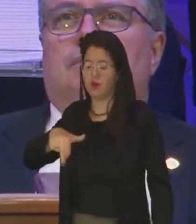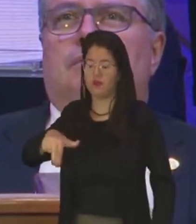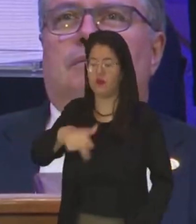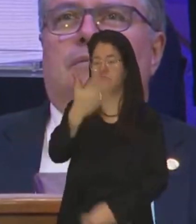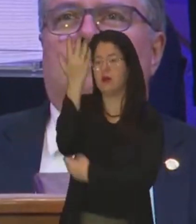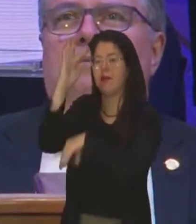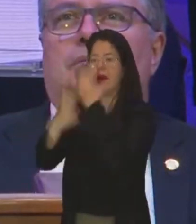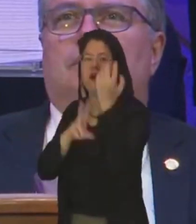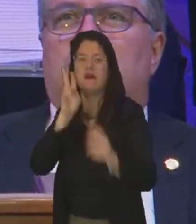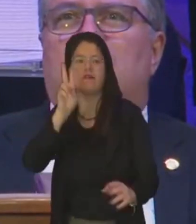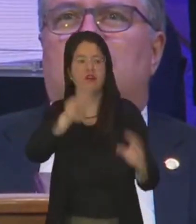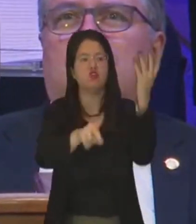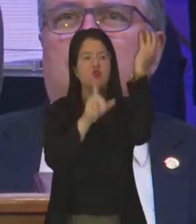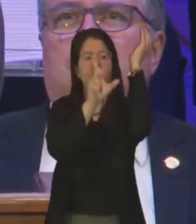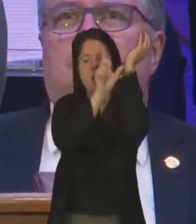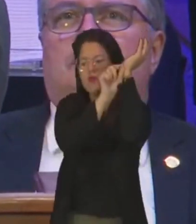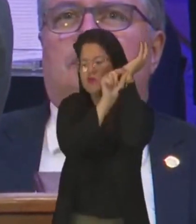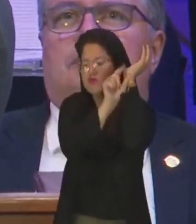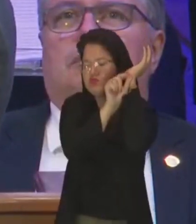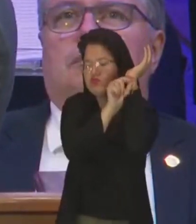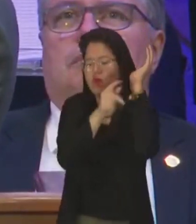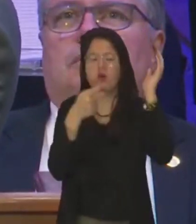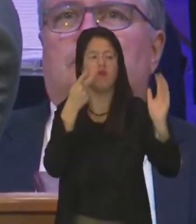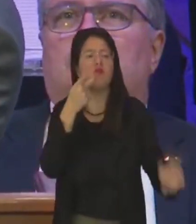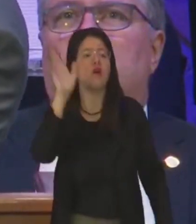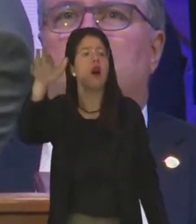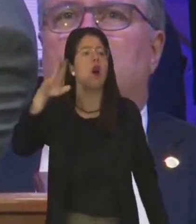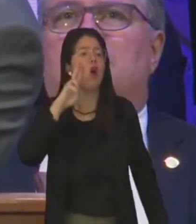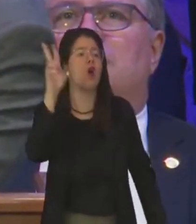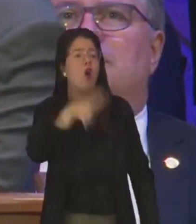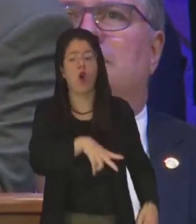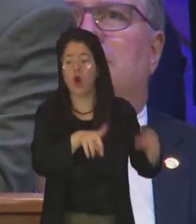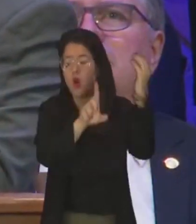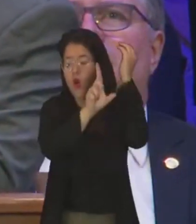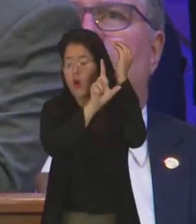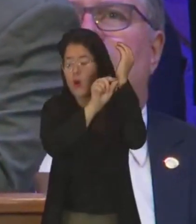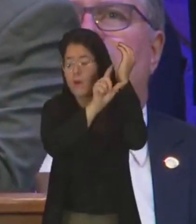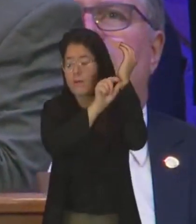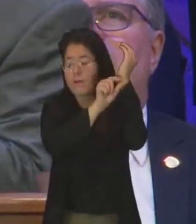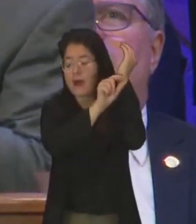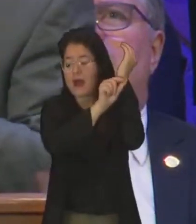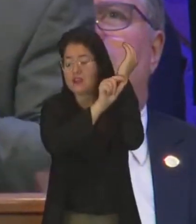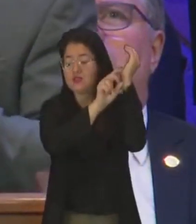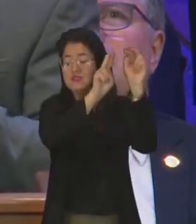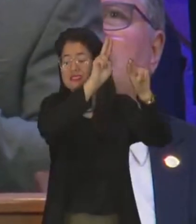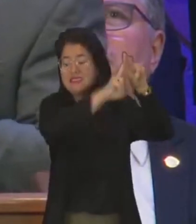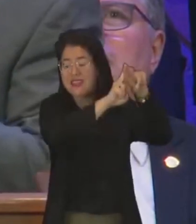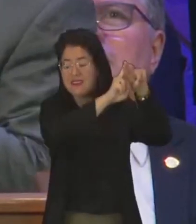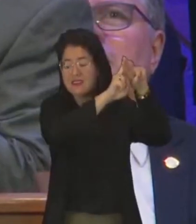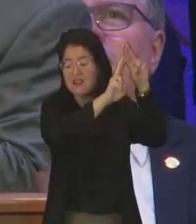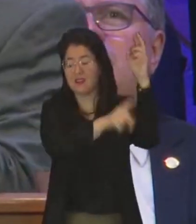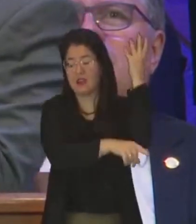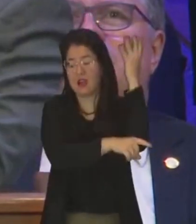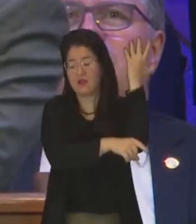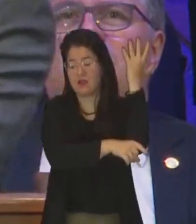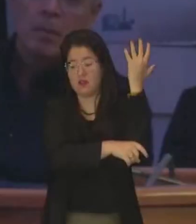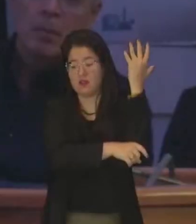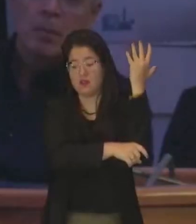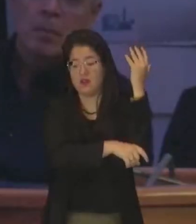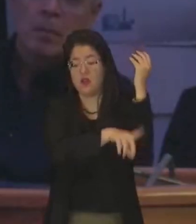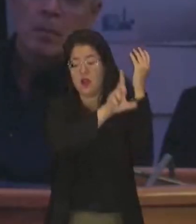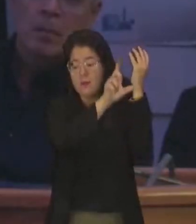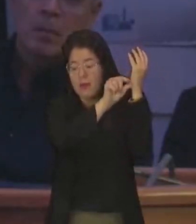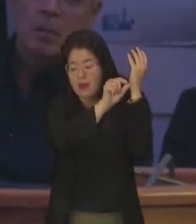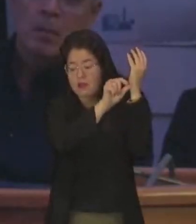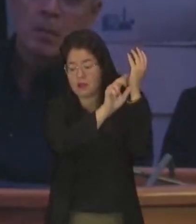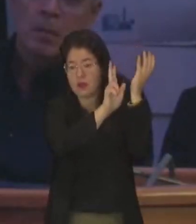um passarinho na árvore, eu vou dizer: olha, pássaro sentado na árvore. Não, pássaro em pé